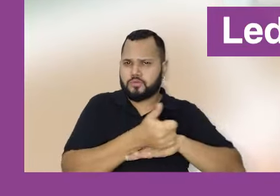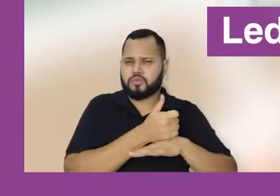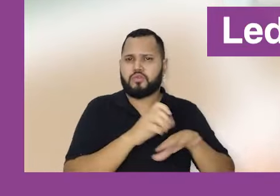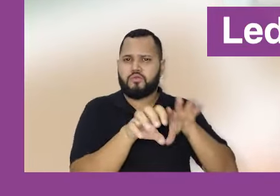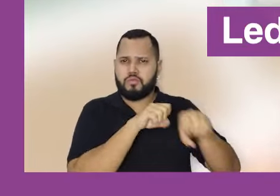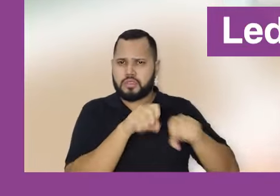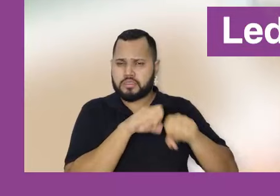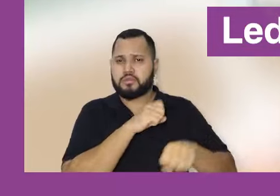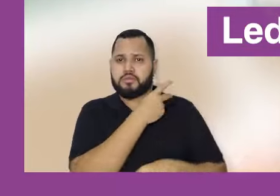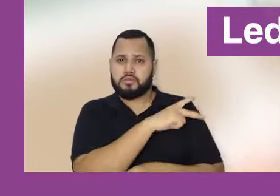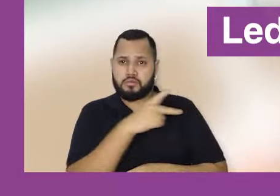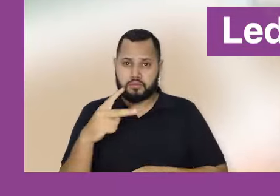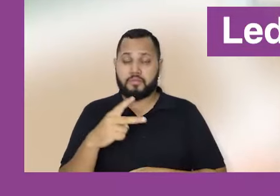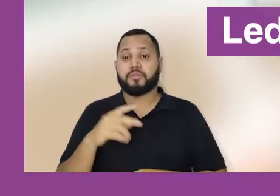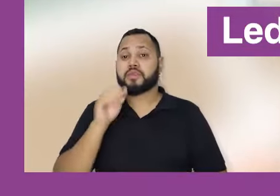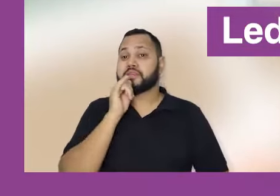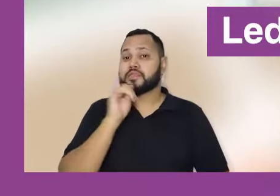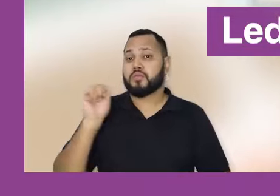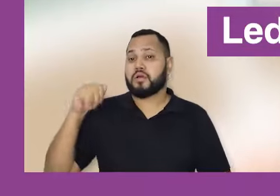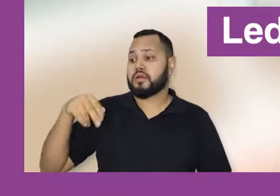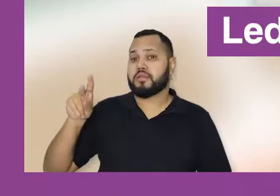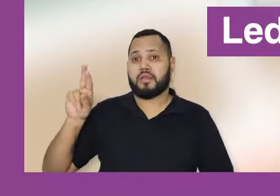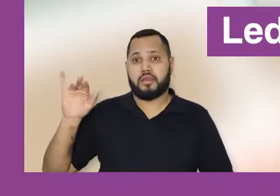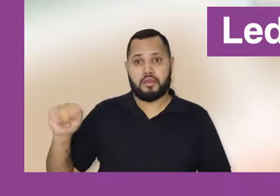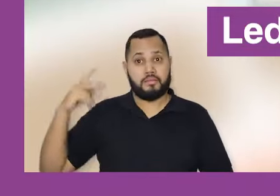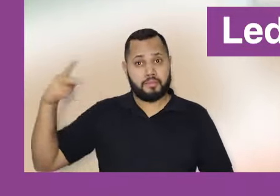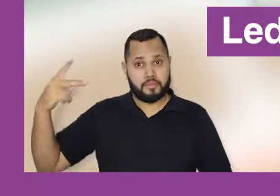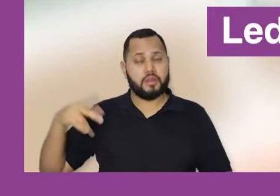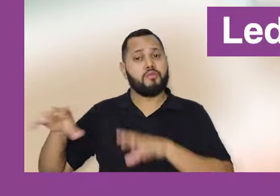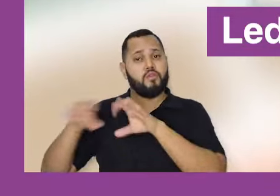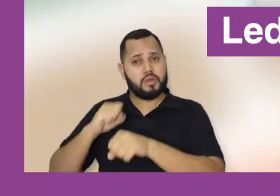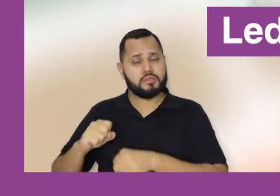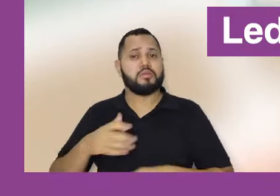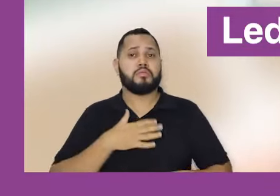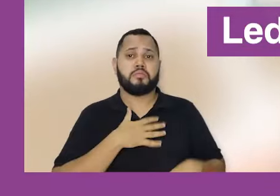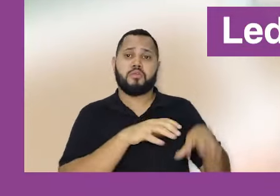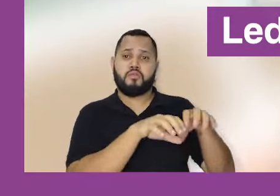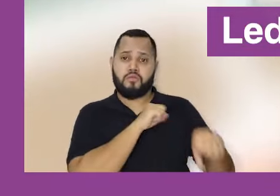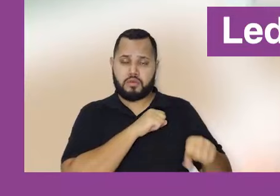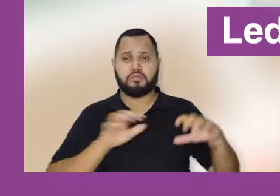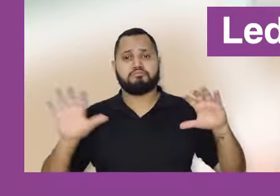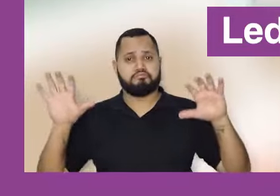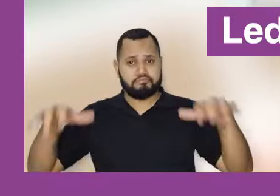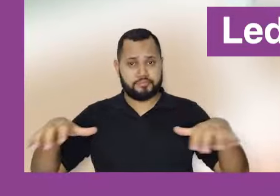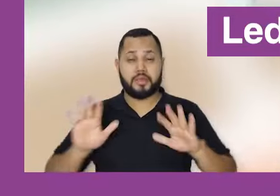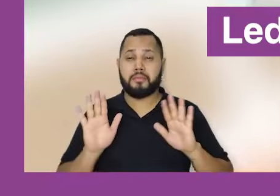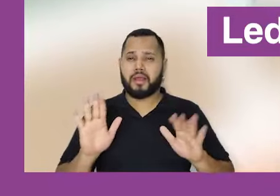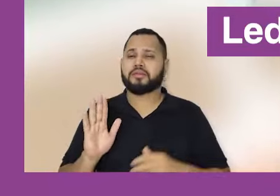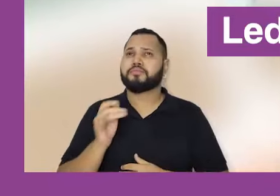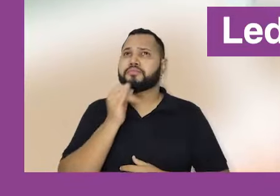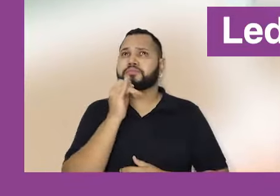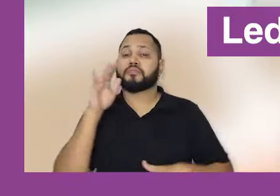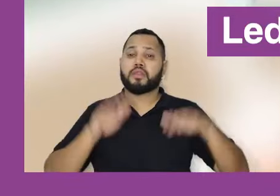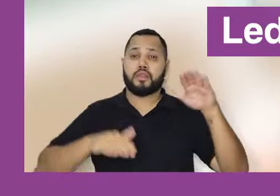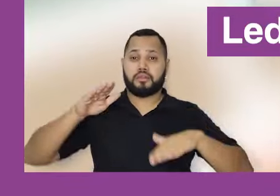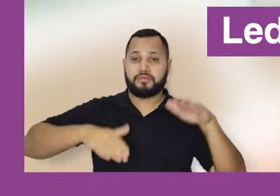carreira formação então André tem uma atribuição está qualificada para isso eu tenho uma estou qualificado para isso mas vai